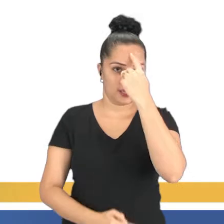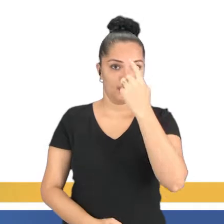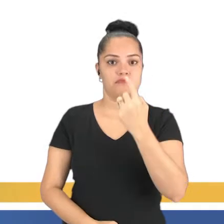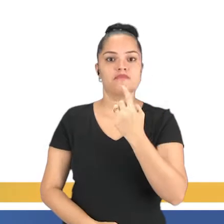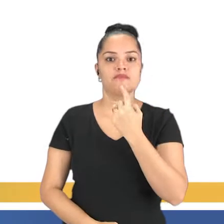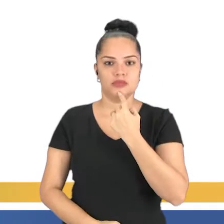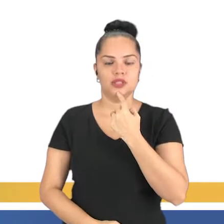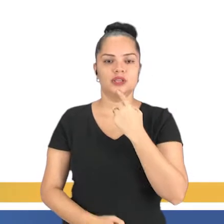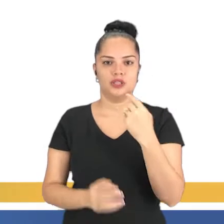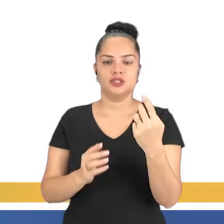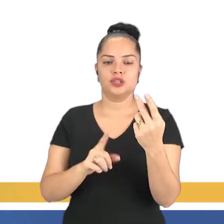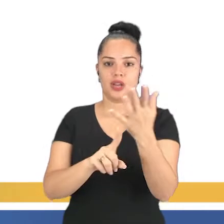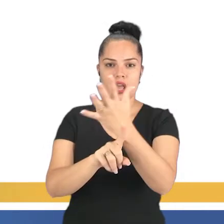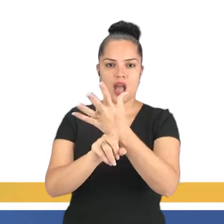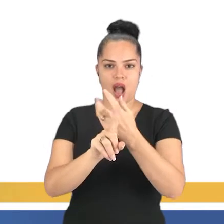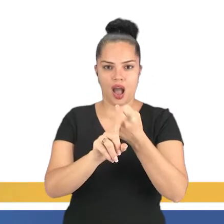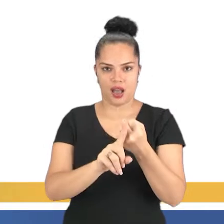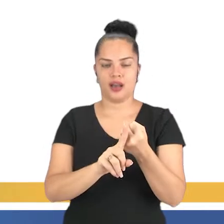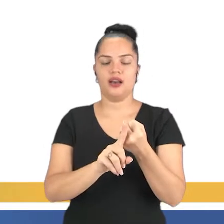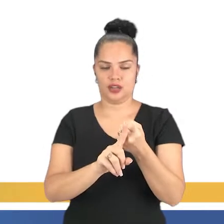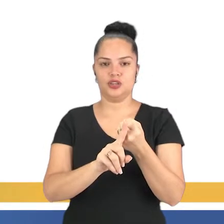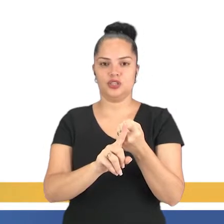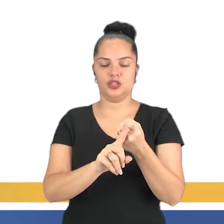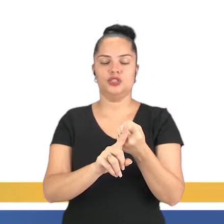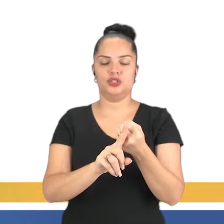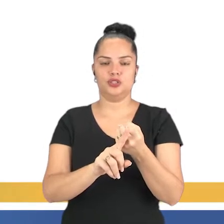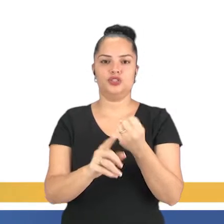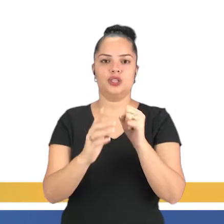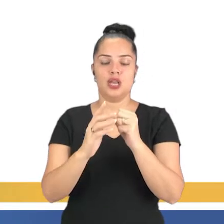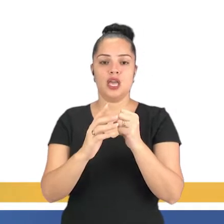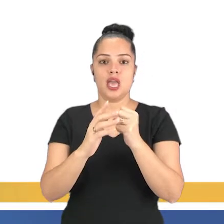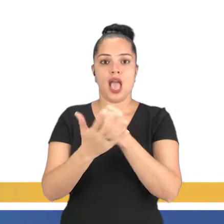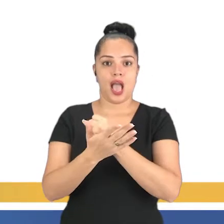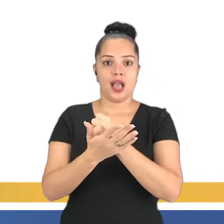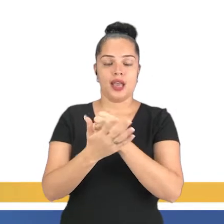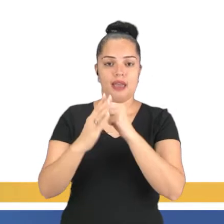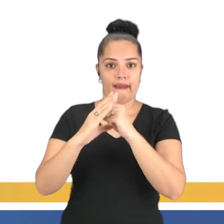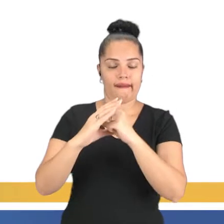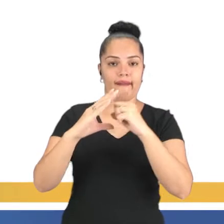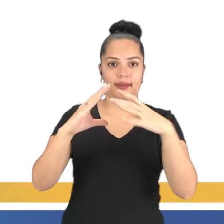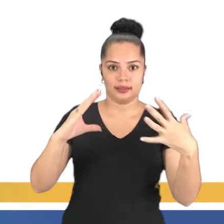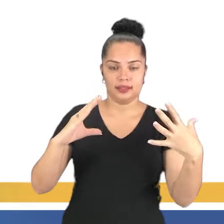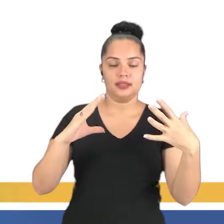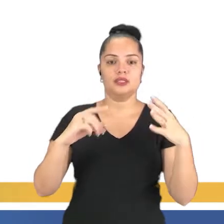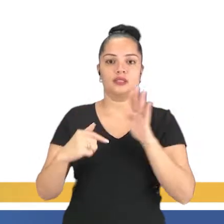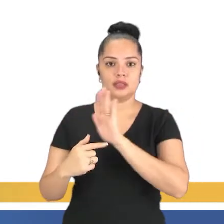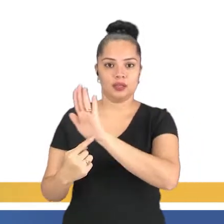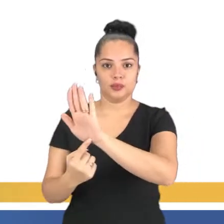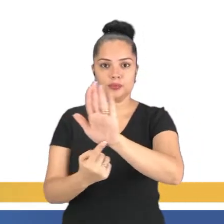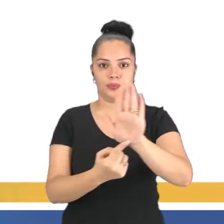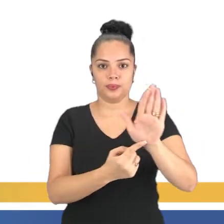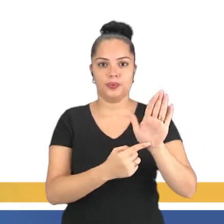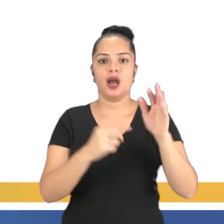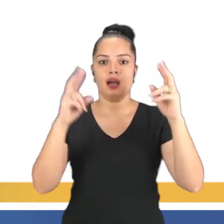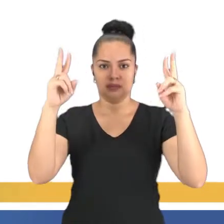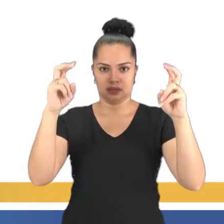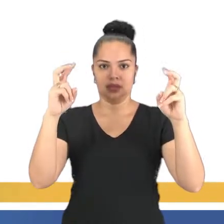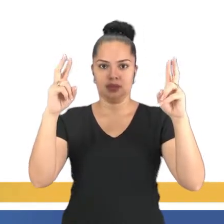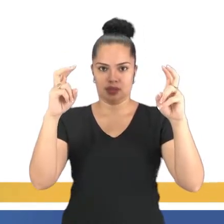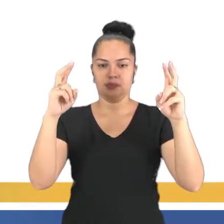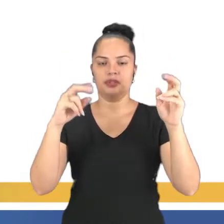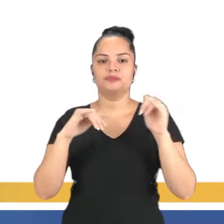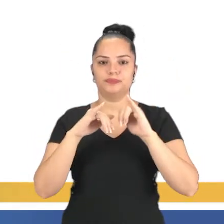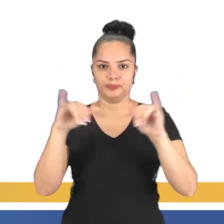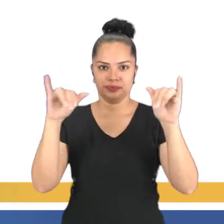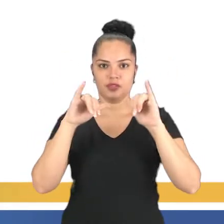dizer que a arte da infografia é caracterizada por ilustrações explicativas sobre determinado tema, correto? Infográfico,